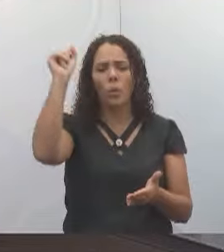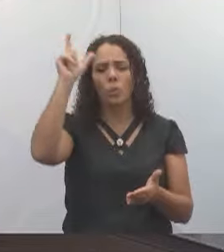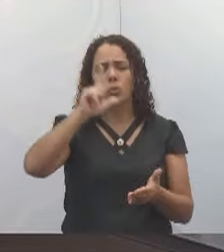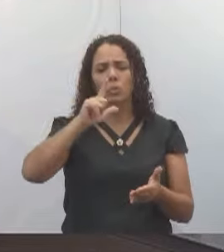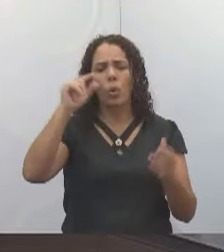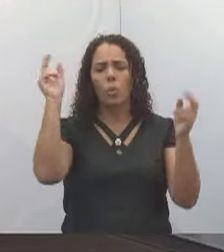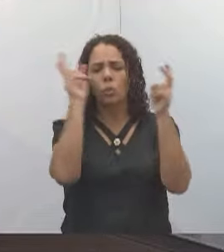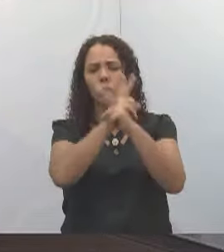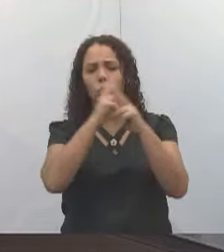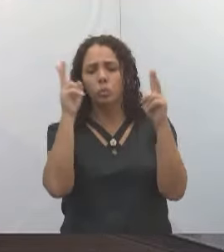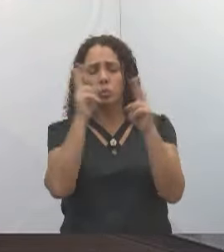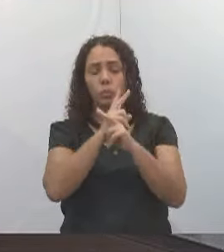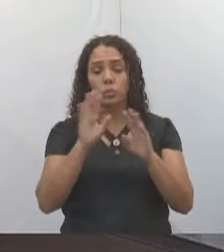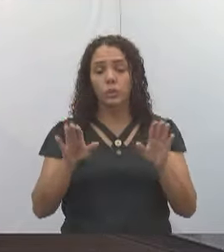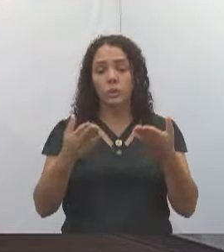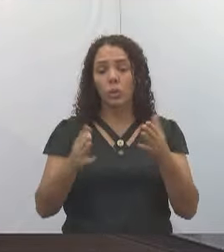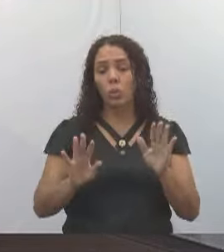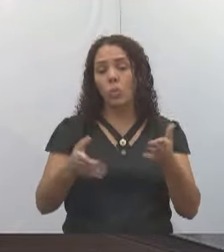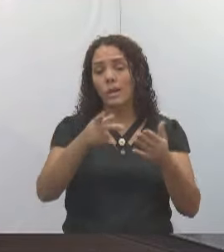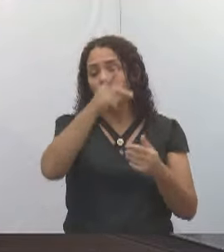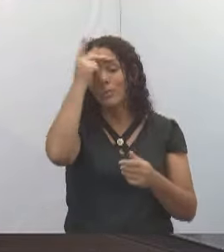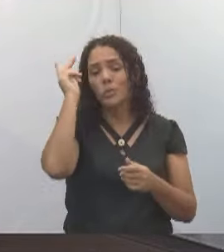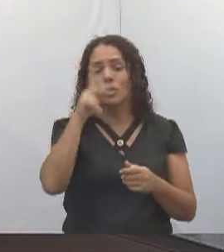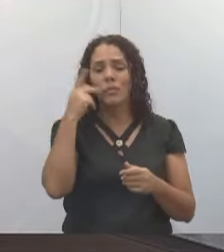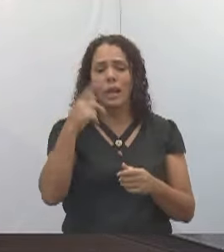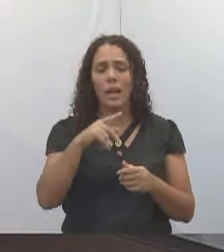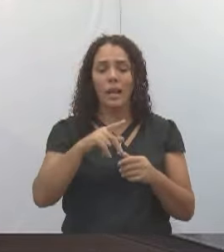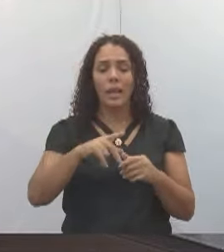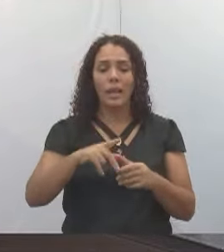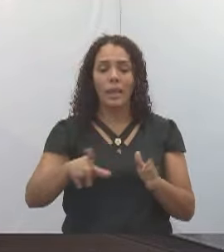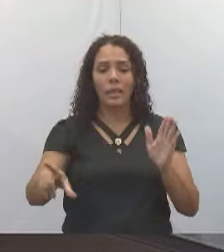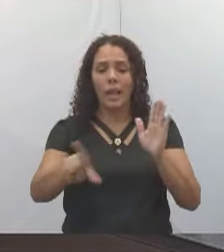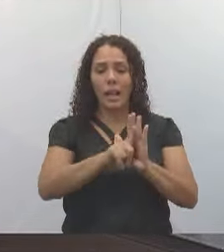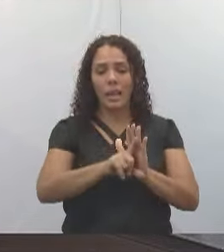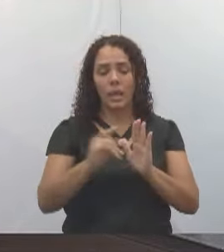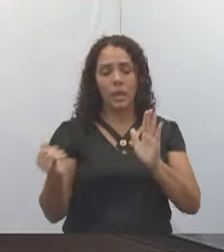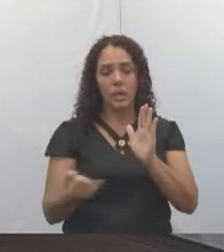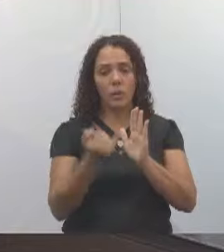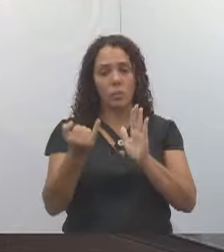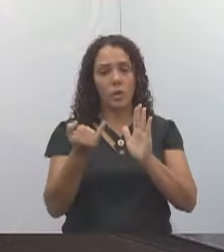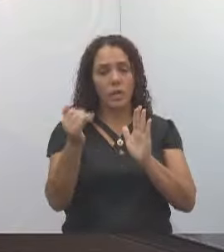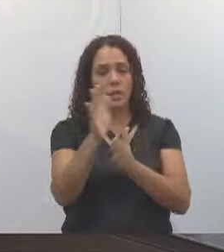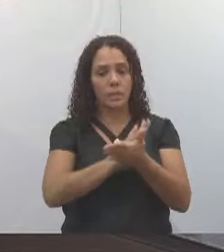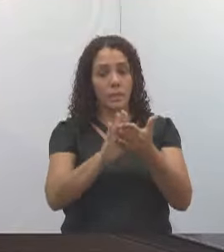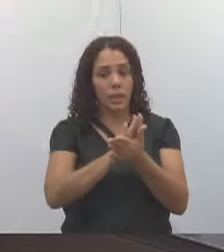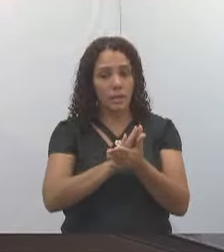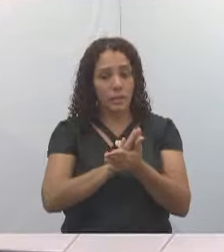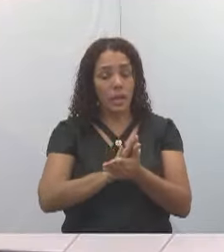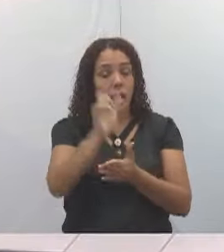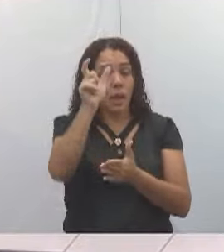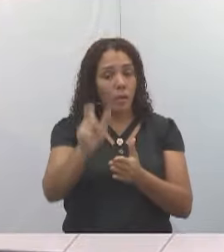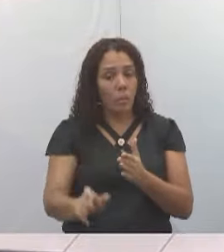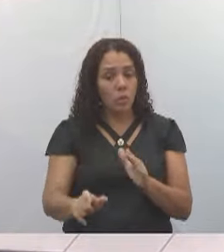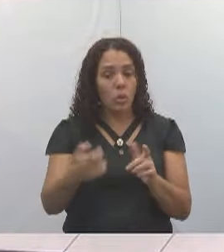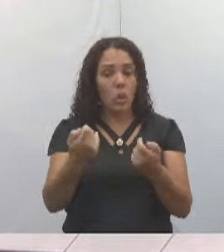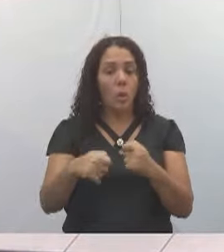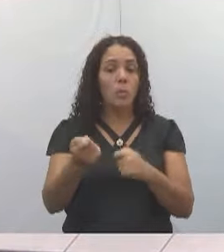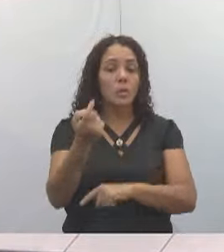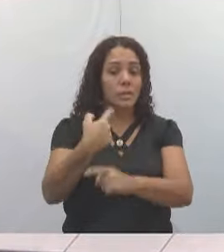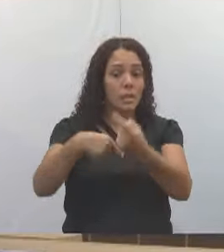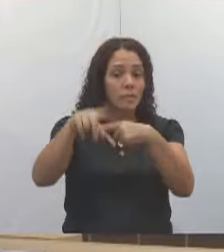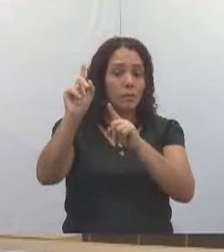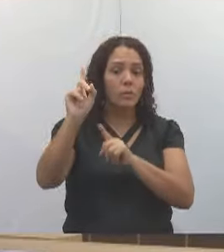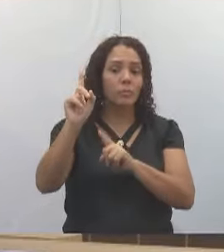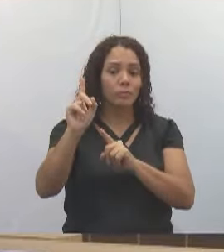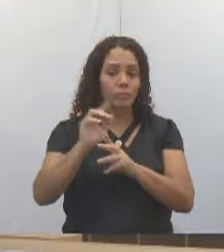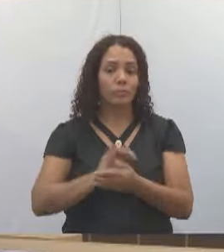que falam que uma lei dessa não é importante, precisa evoluir muito ainda. Muito. Com certeza, Sônia. E tem casos e casos, né?